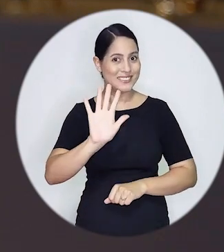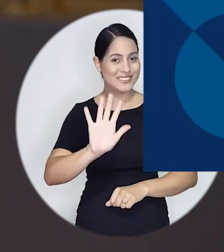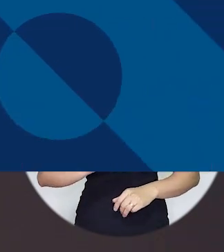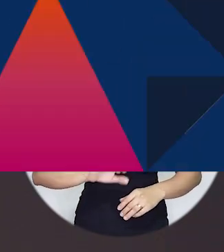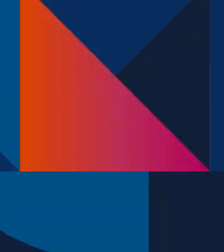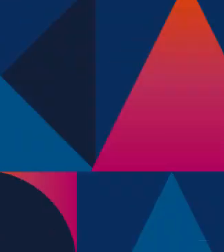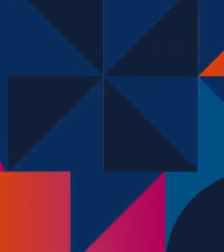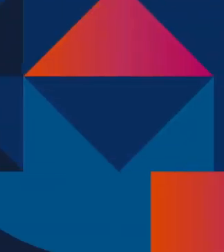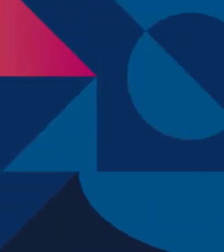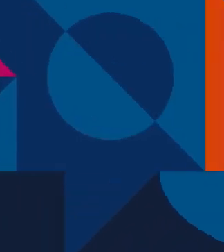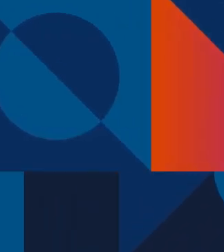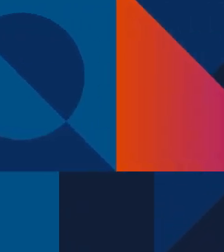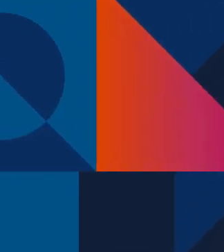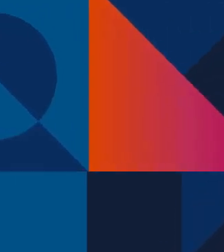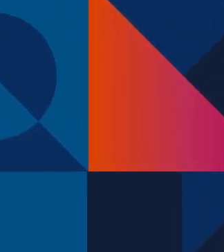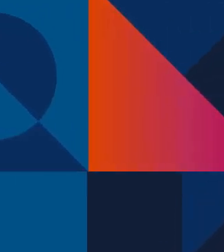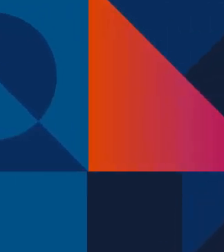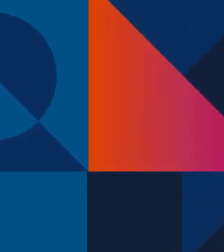saia daí!